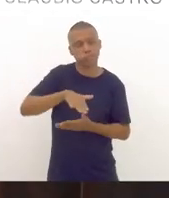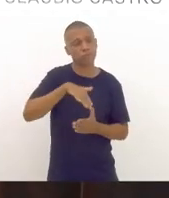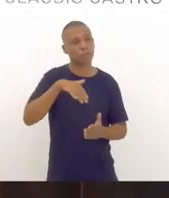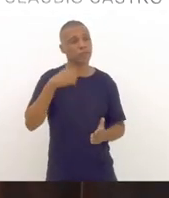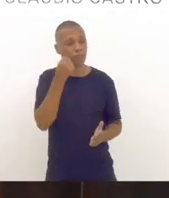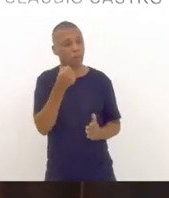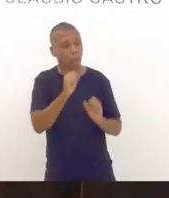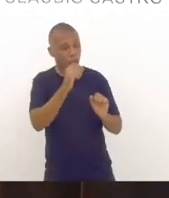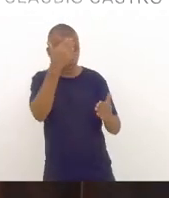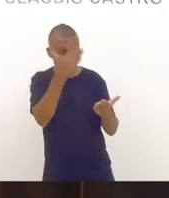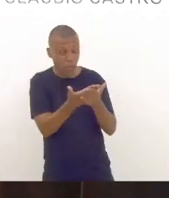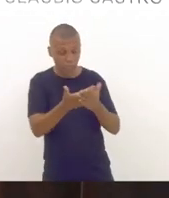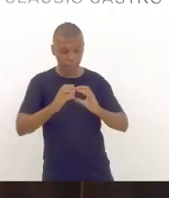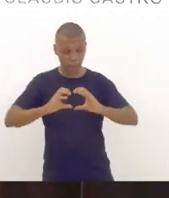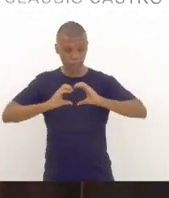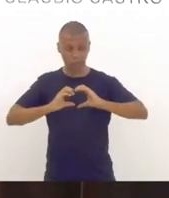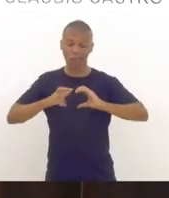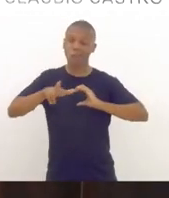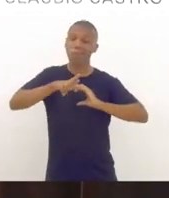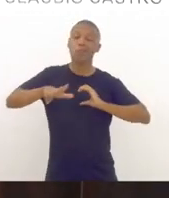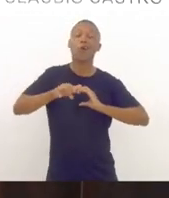que essa medalha não foi